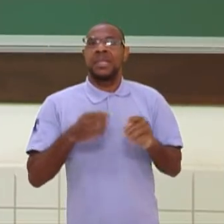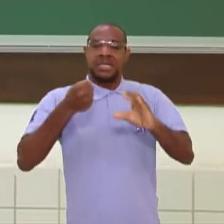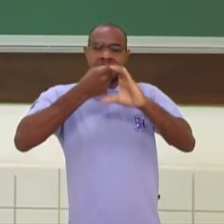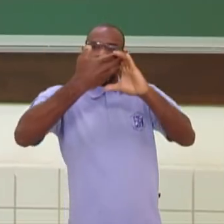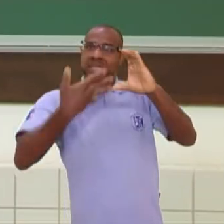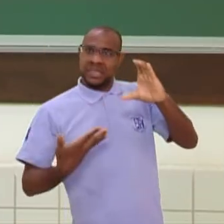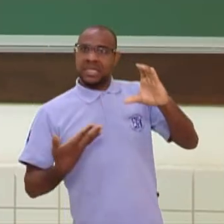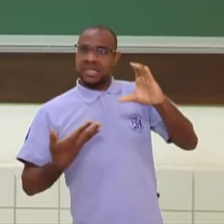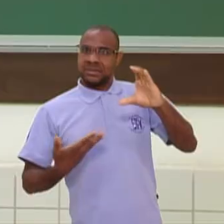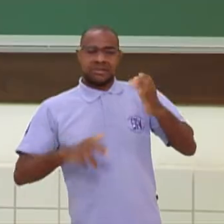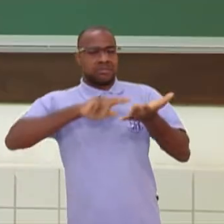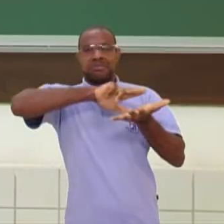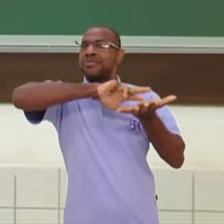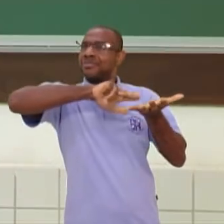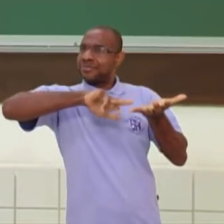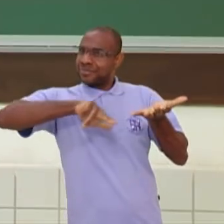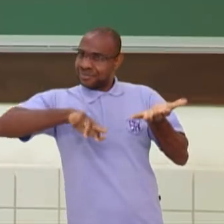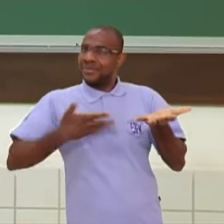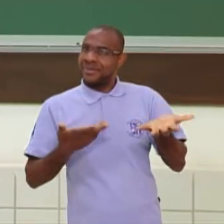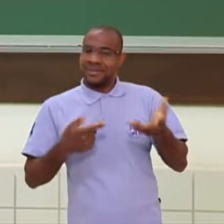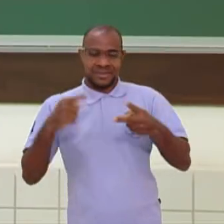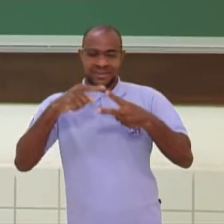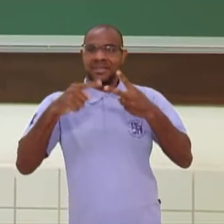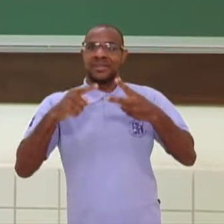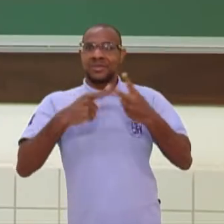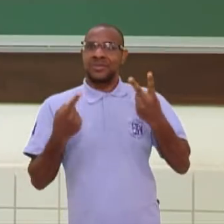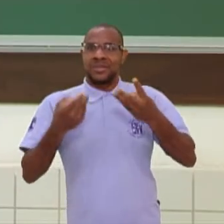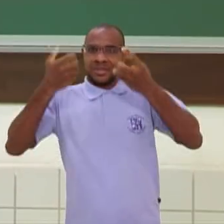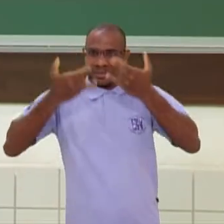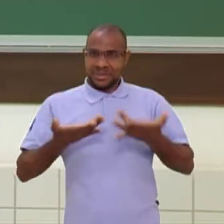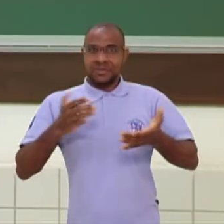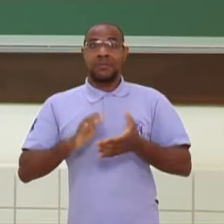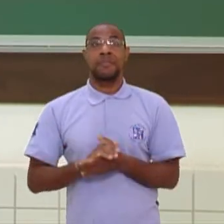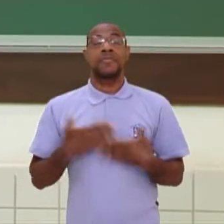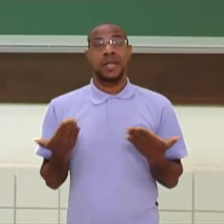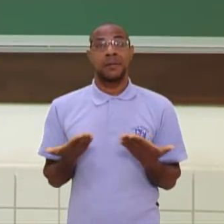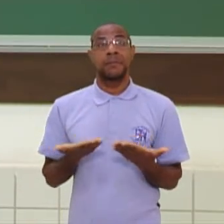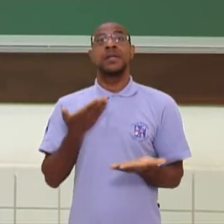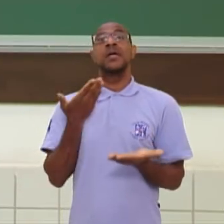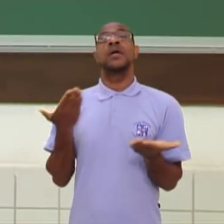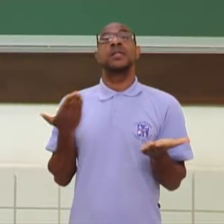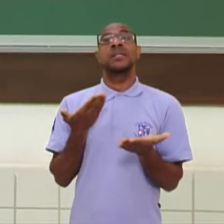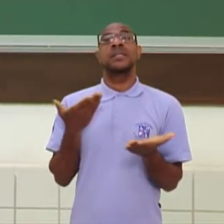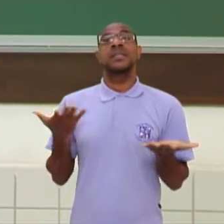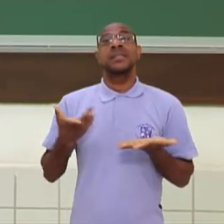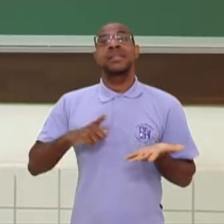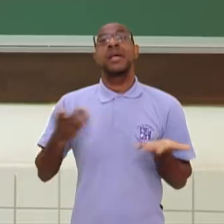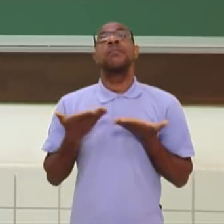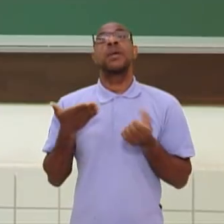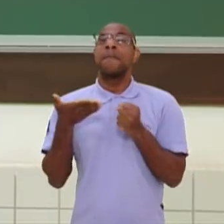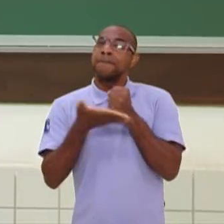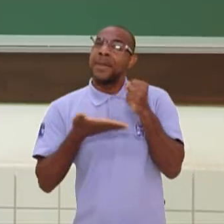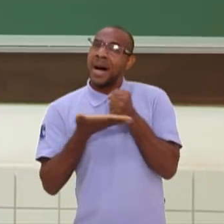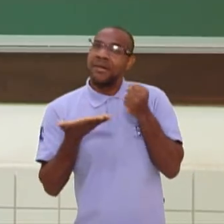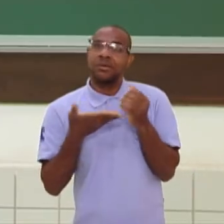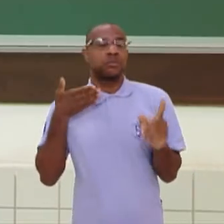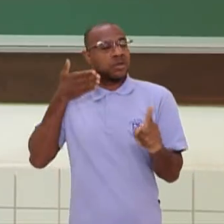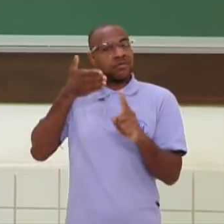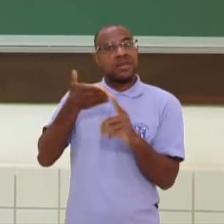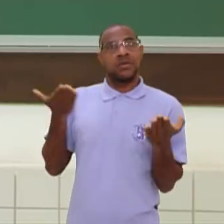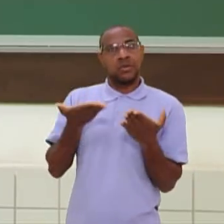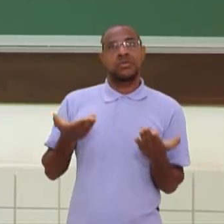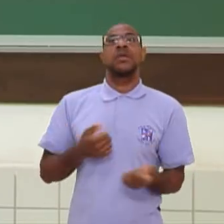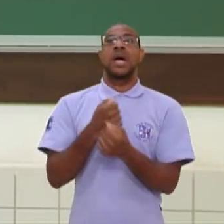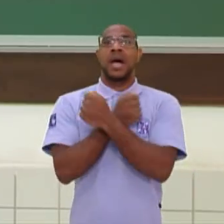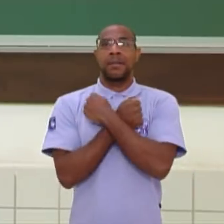então longitudinal e também transversal, ok? Então, temos isso como base de referência para a aula de hoje. Um grande